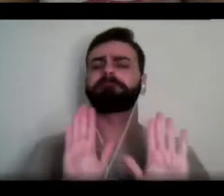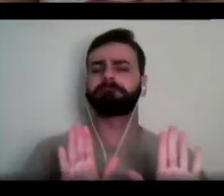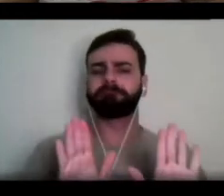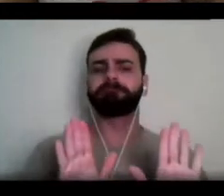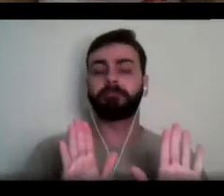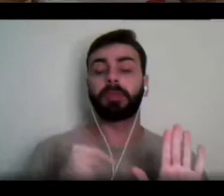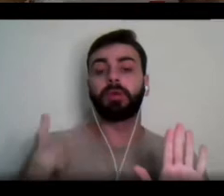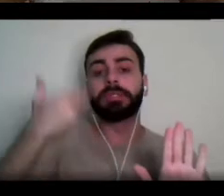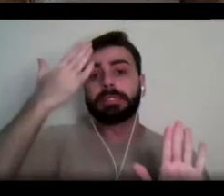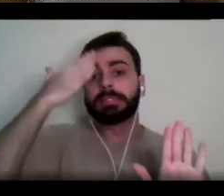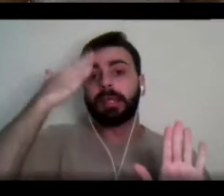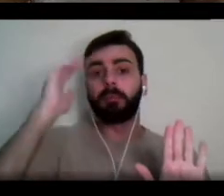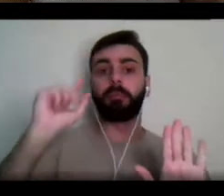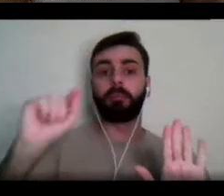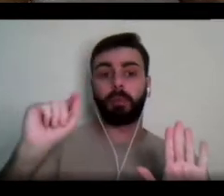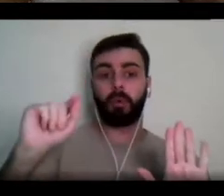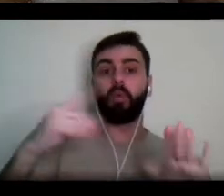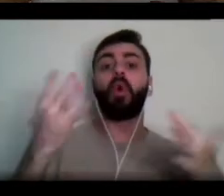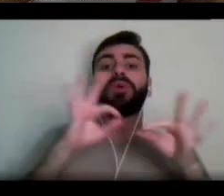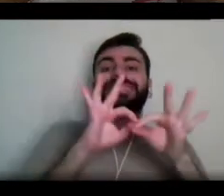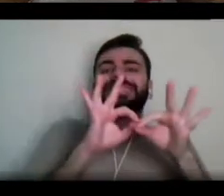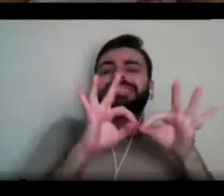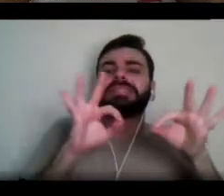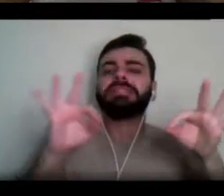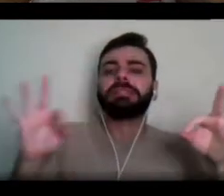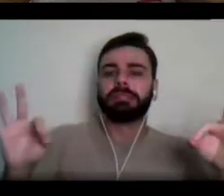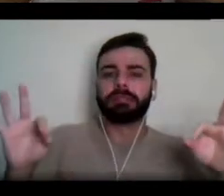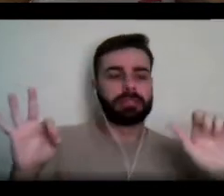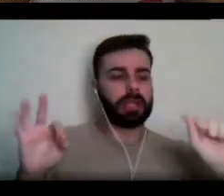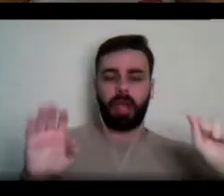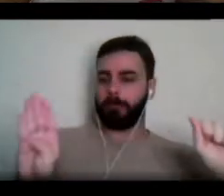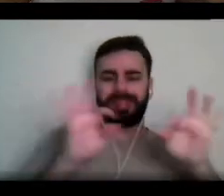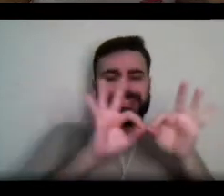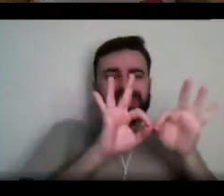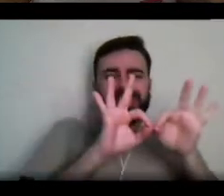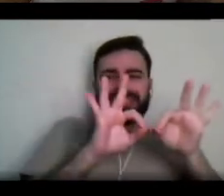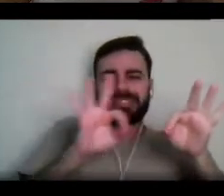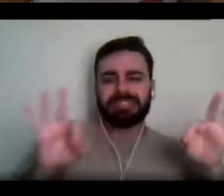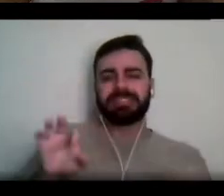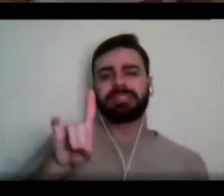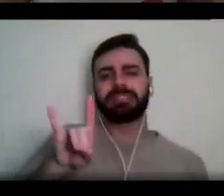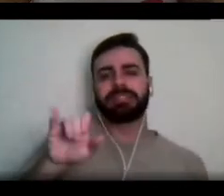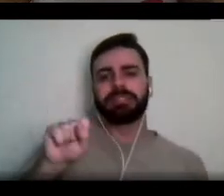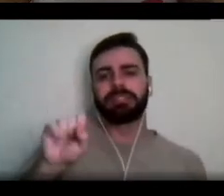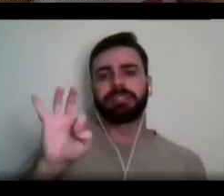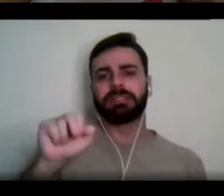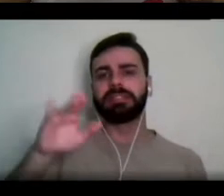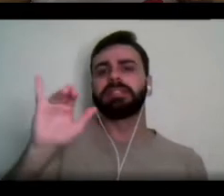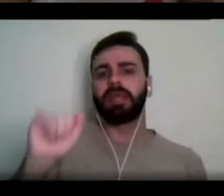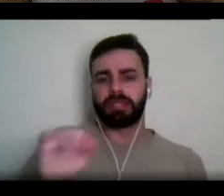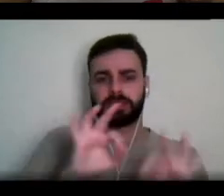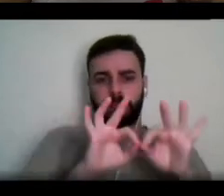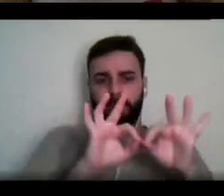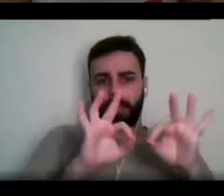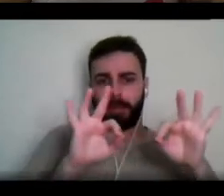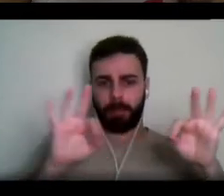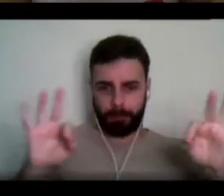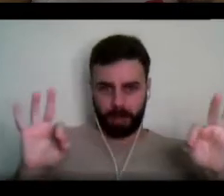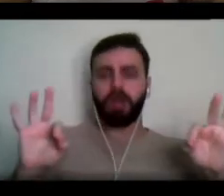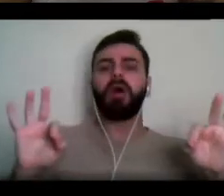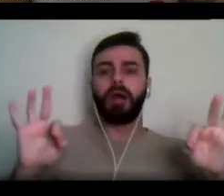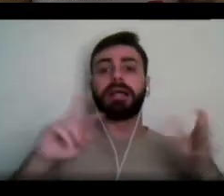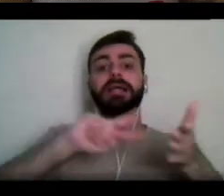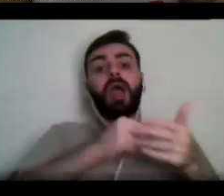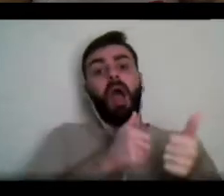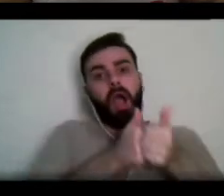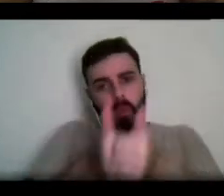que definem o meu sistema de coordenadas. Uma coisa é eu entender a distância que eu percorri. A